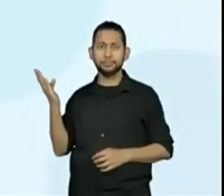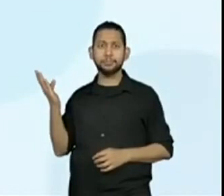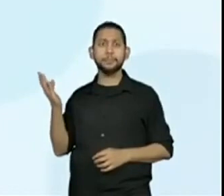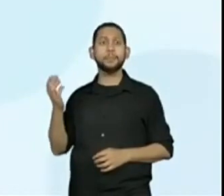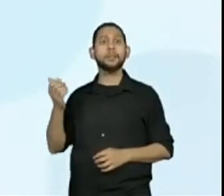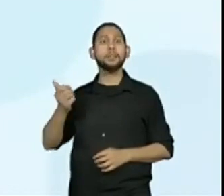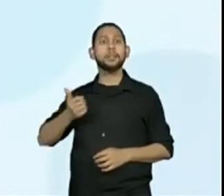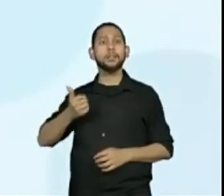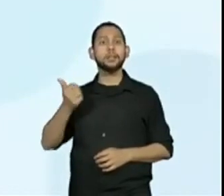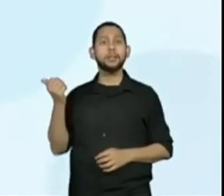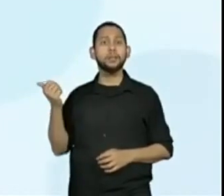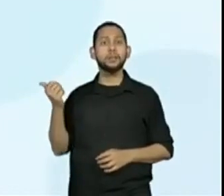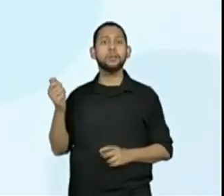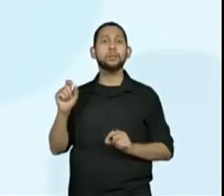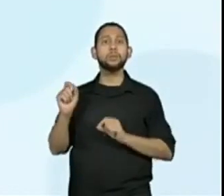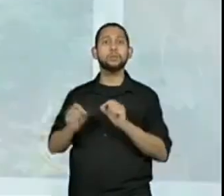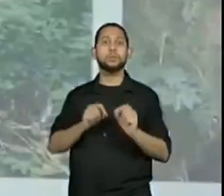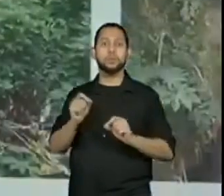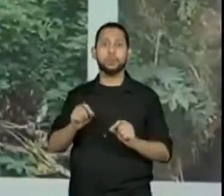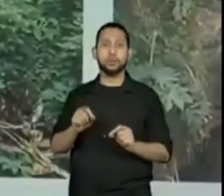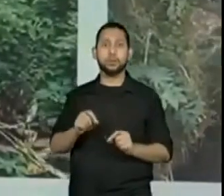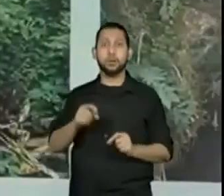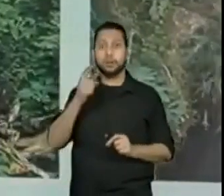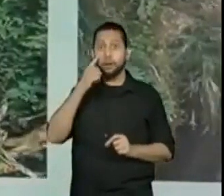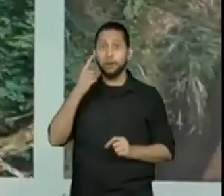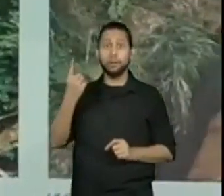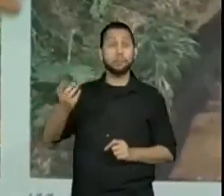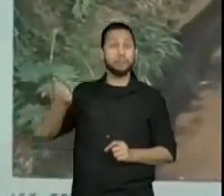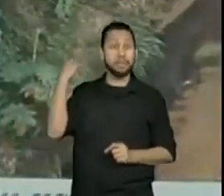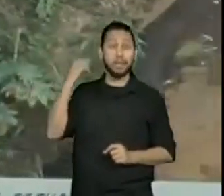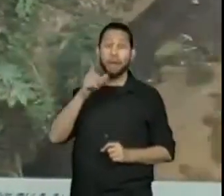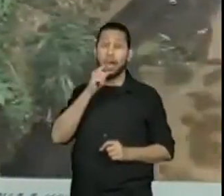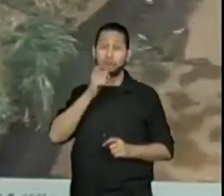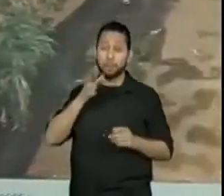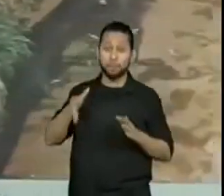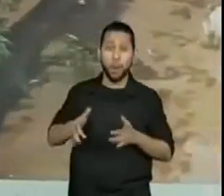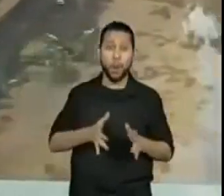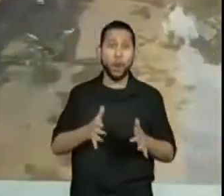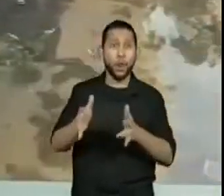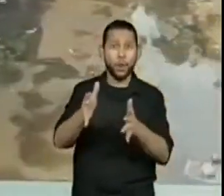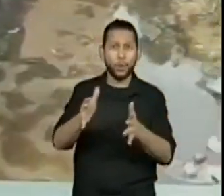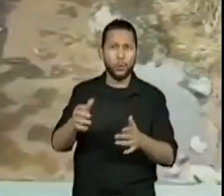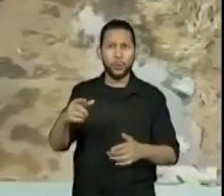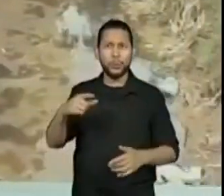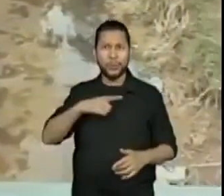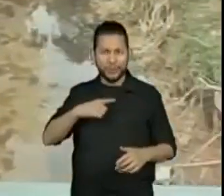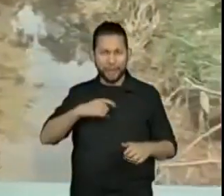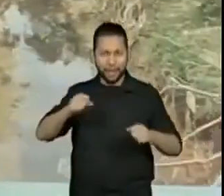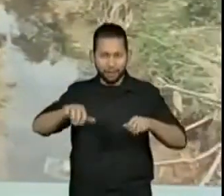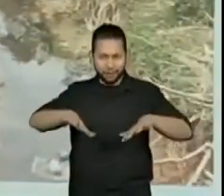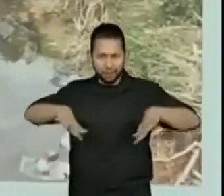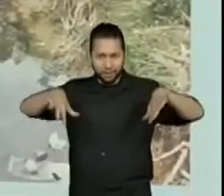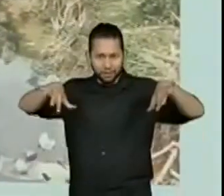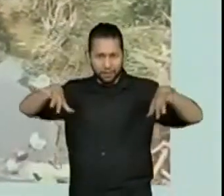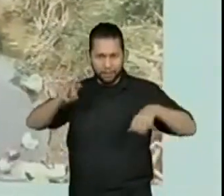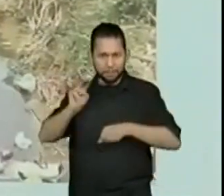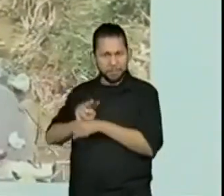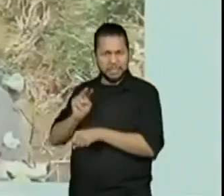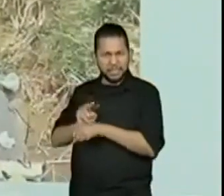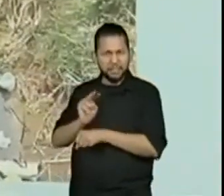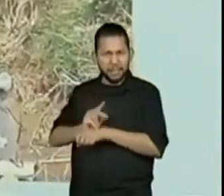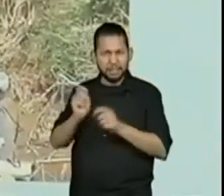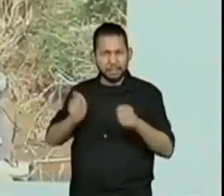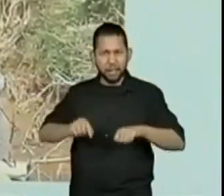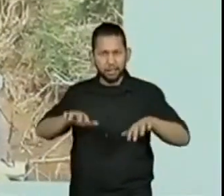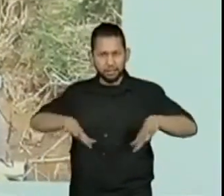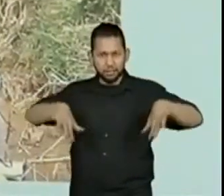em todo o percurso por onde passou esses córregos, existe uma mata ciliar preservada para que esteja dessa